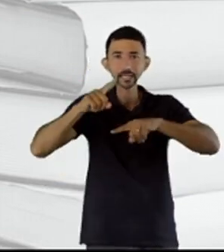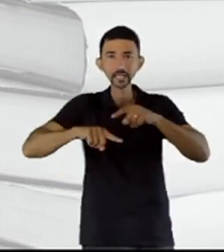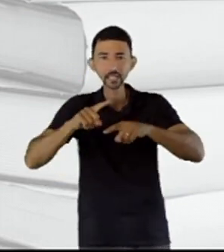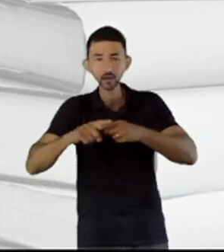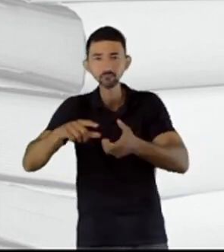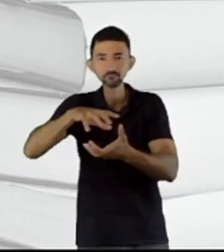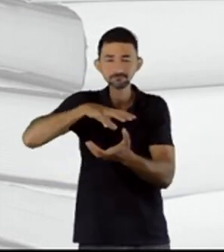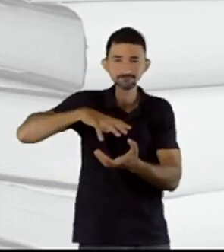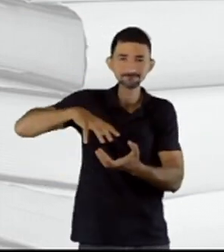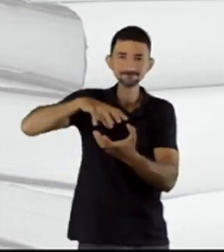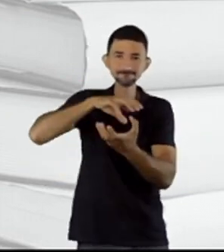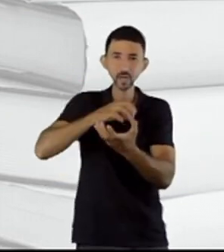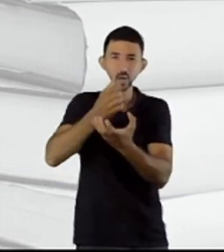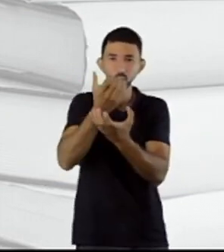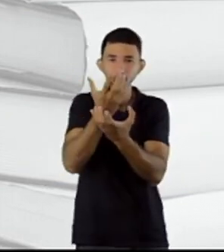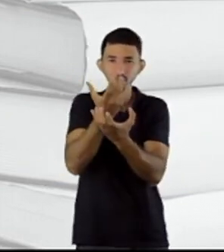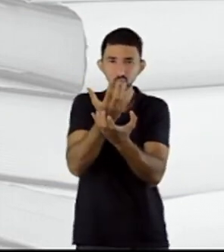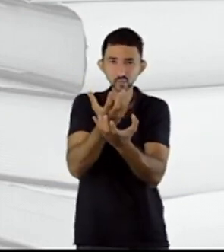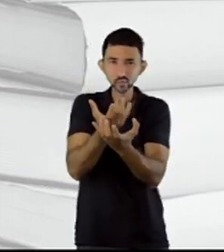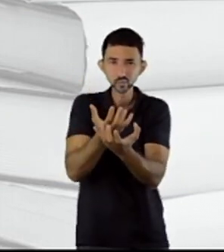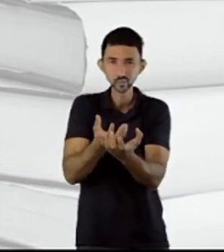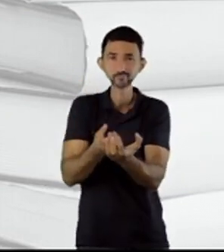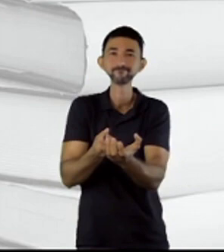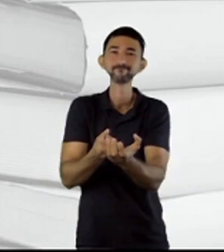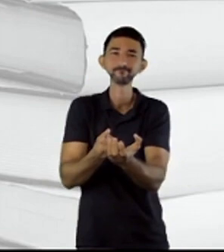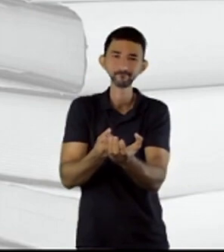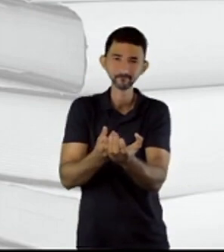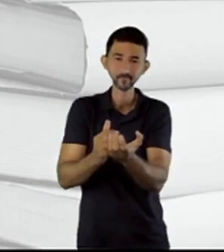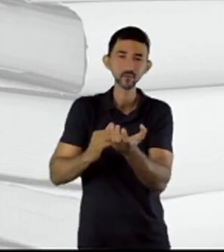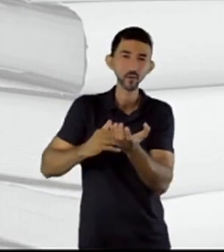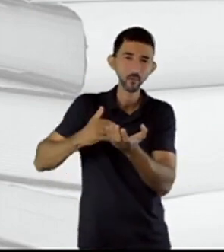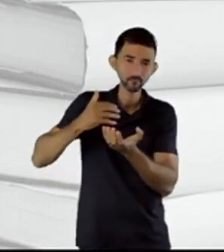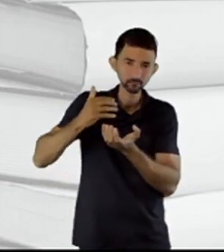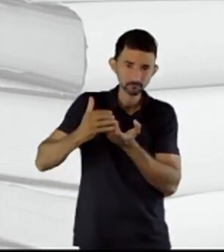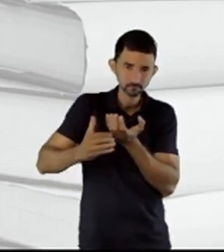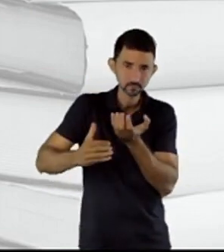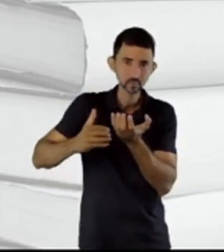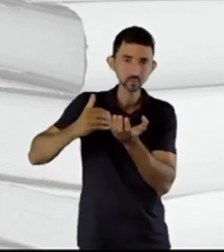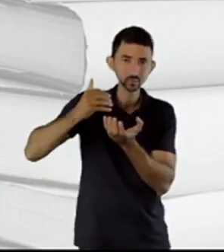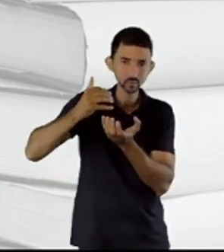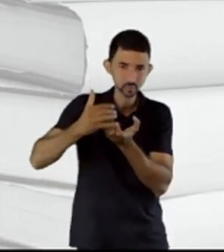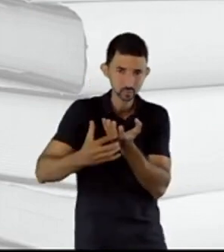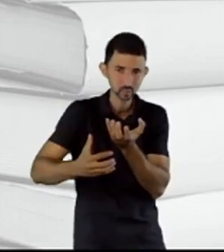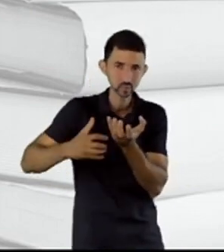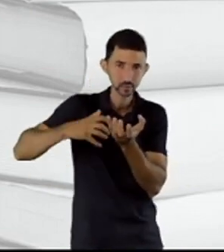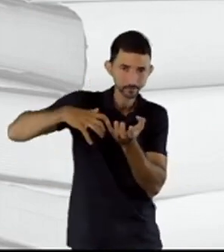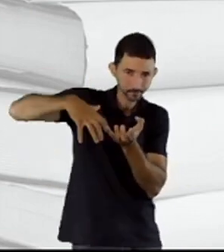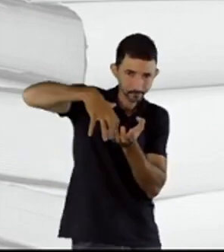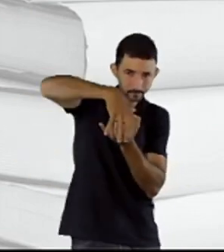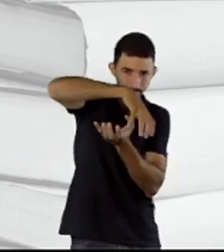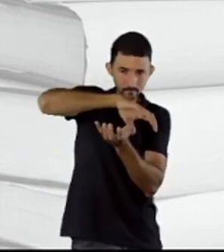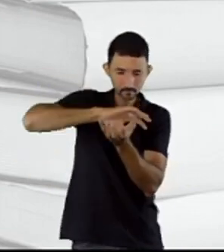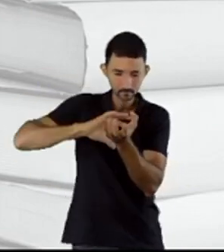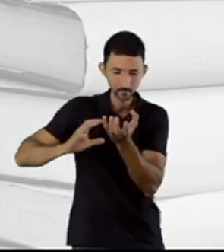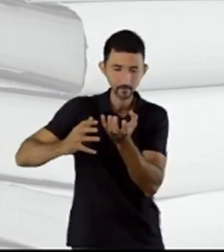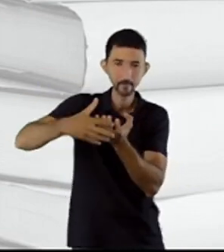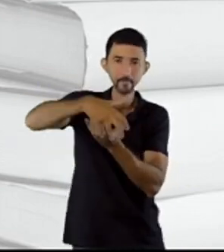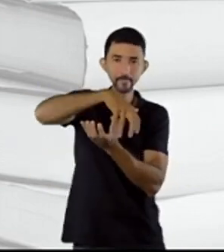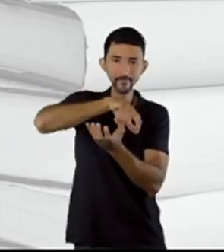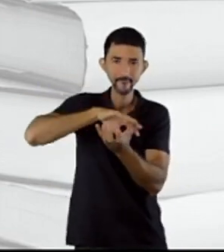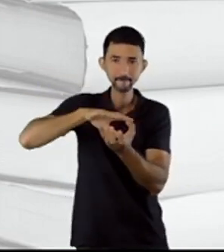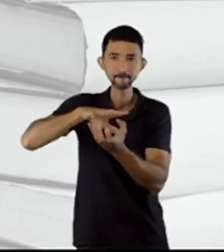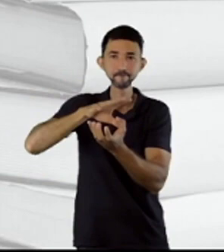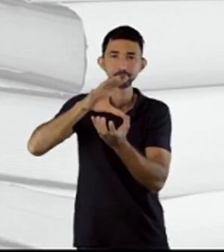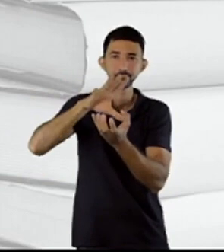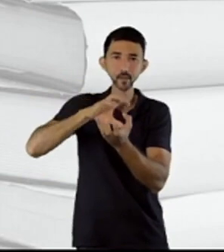aqui todos derretidos, né? E com o passar do tempo, a sua camada mais externa, ela